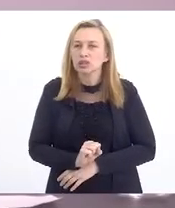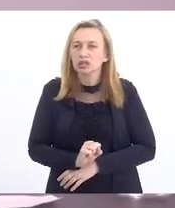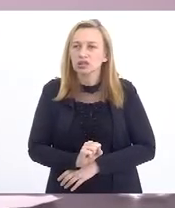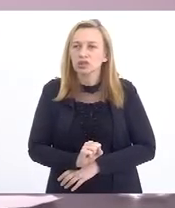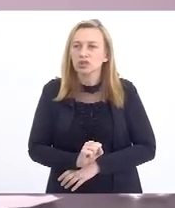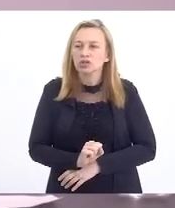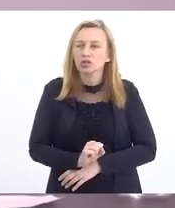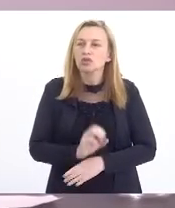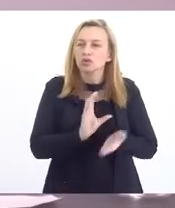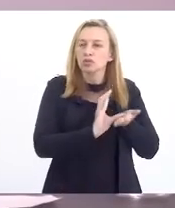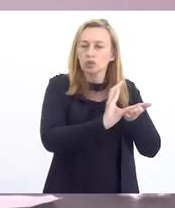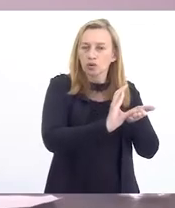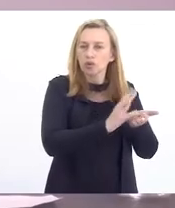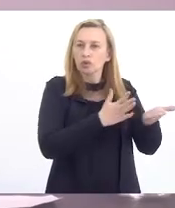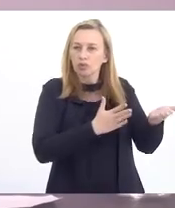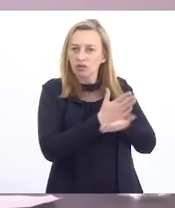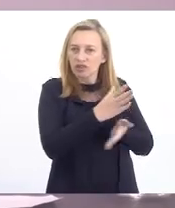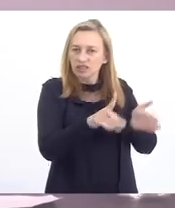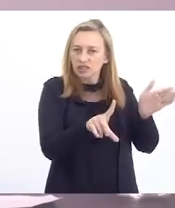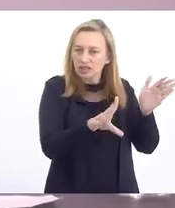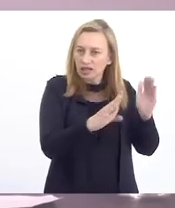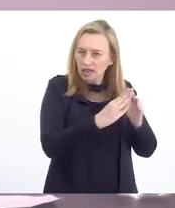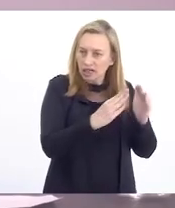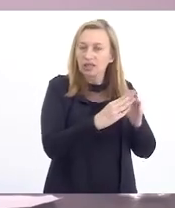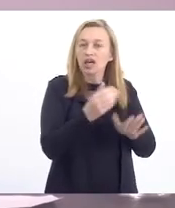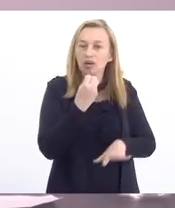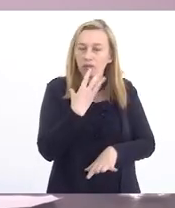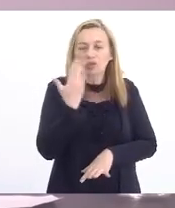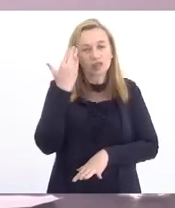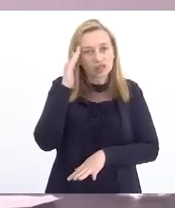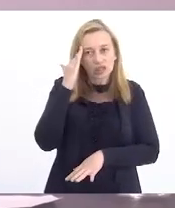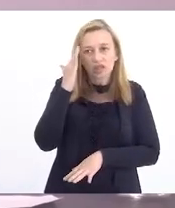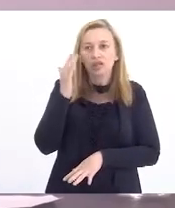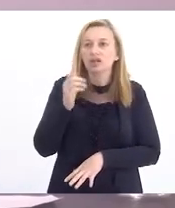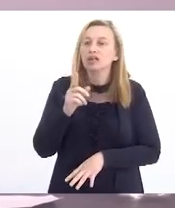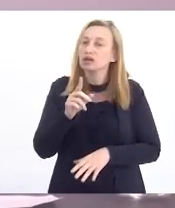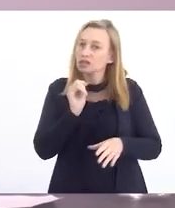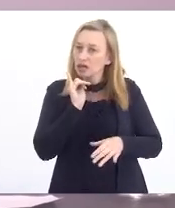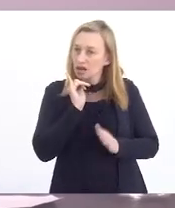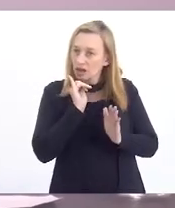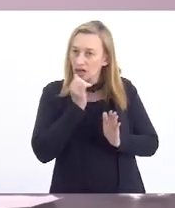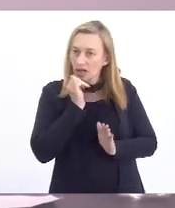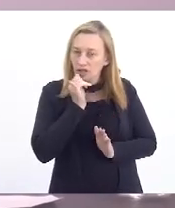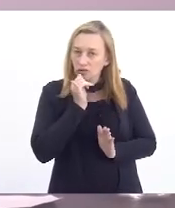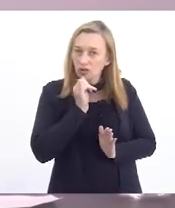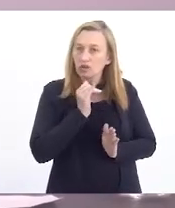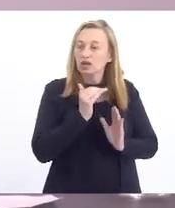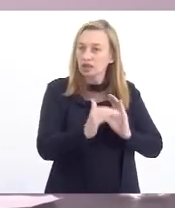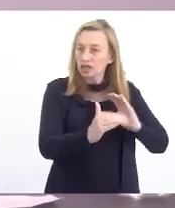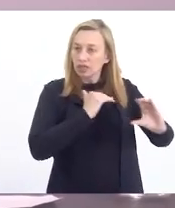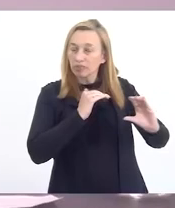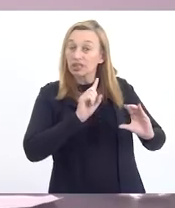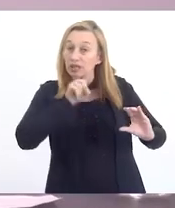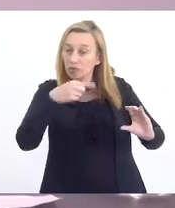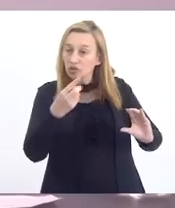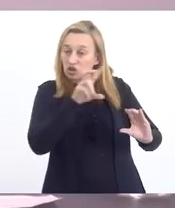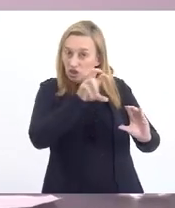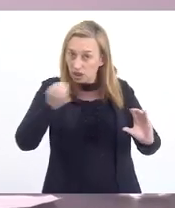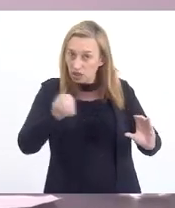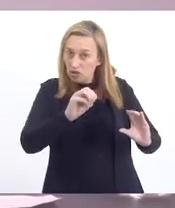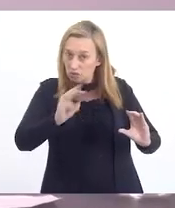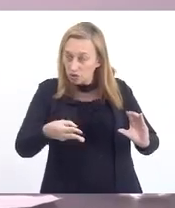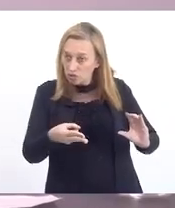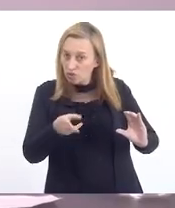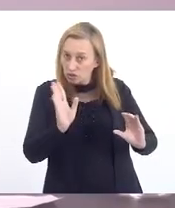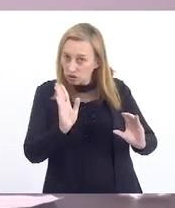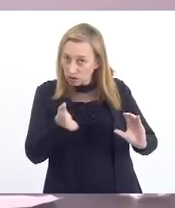os recursos foram aprovados aqui para essa casa, é bom salientar que esse relatório seja encaminhado de quantos gastaram, 500 milhões, né? Foram gastos